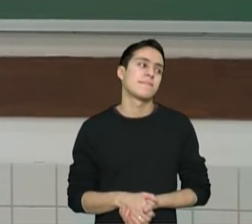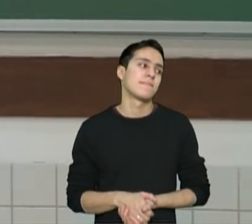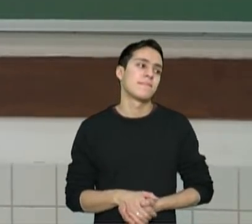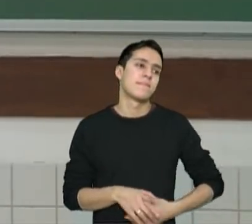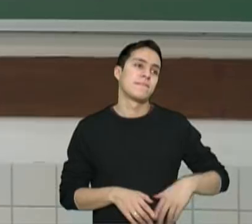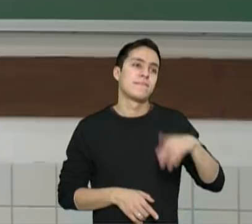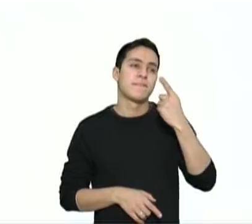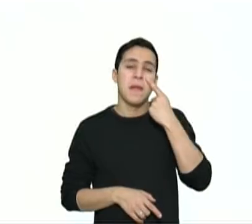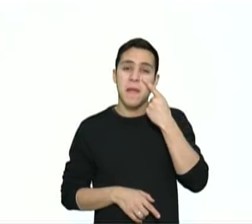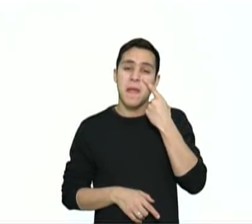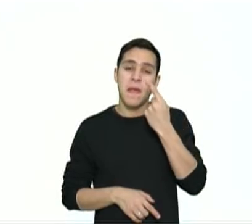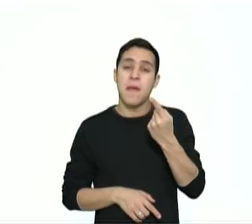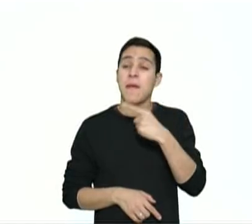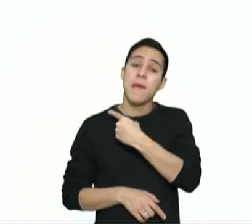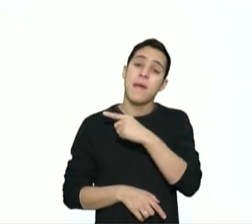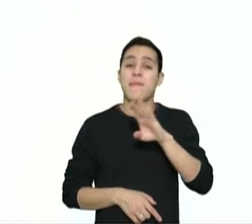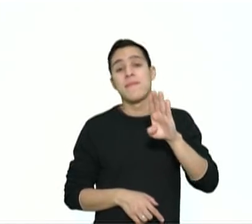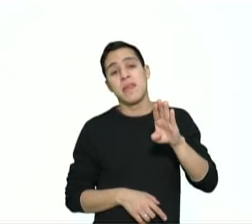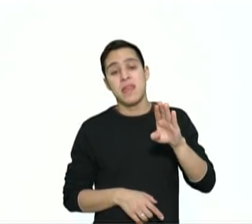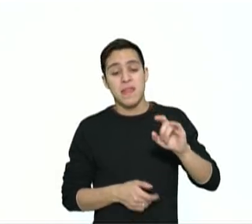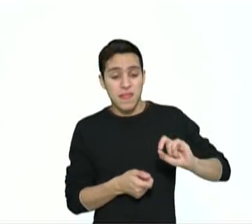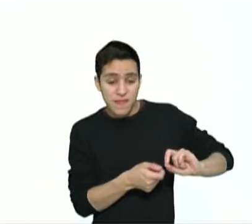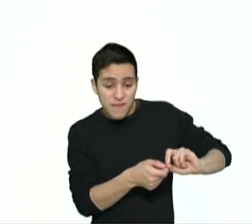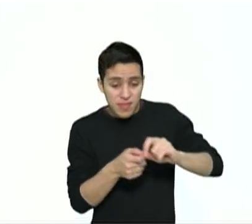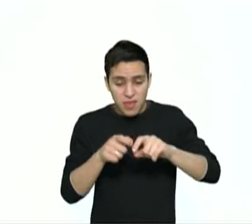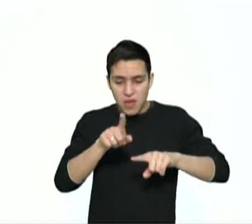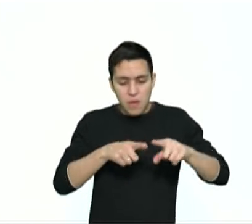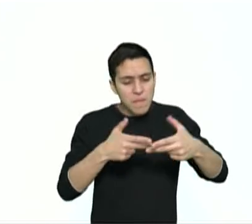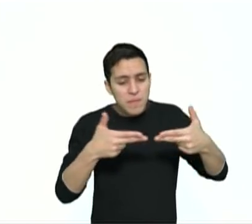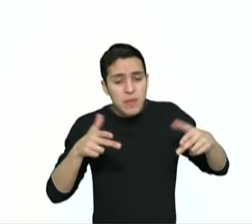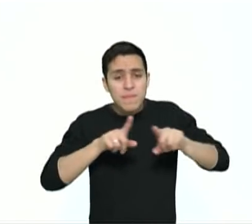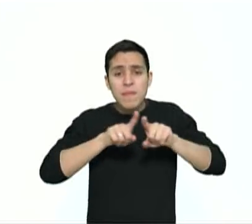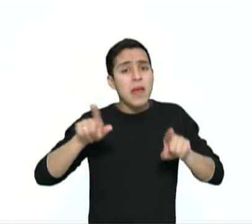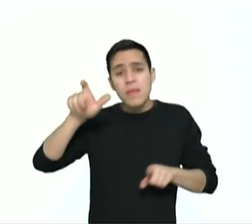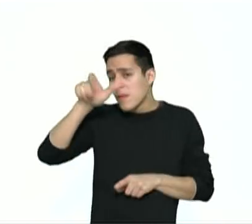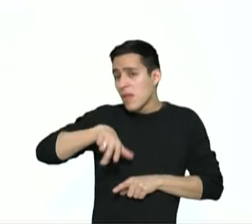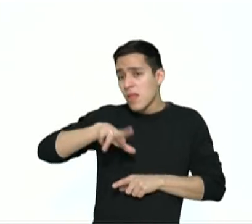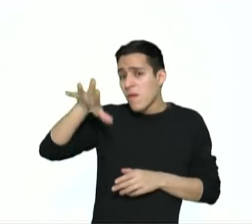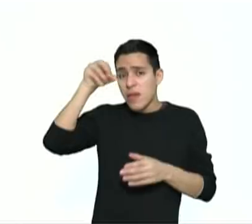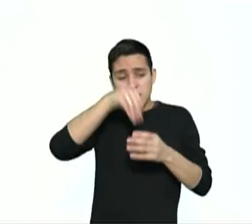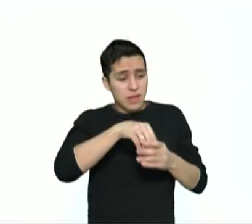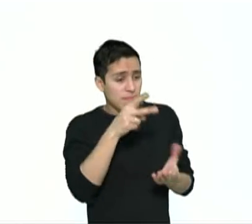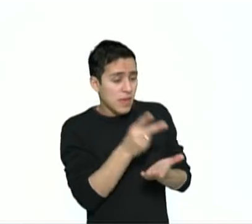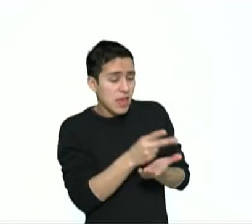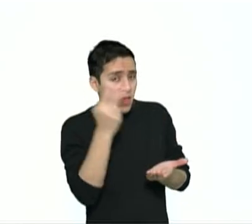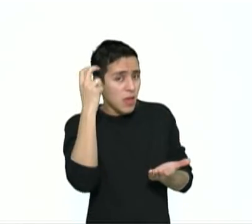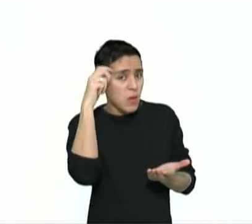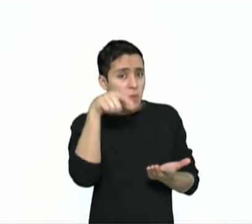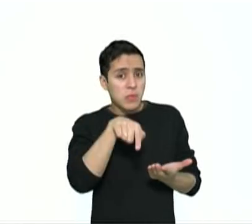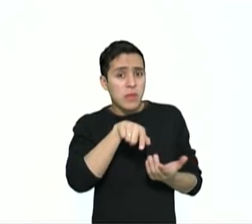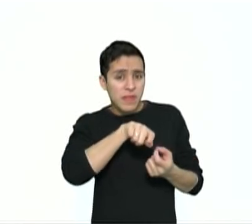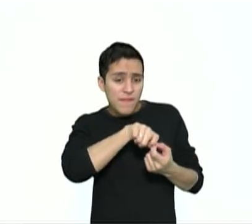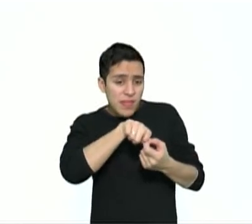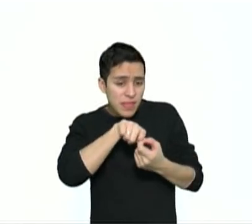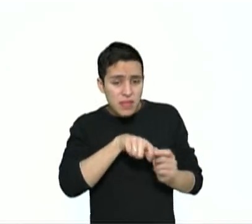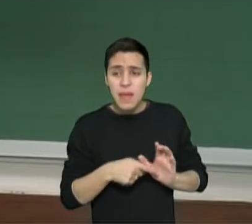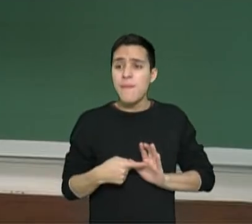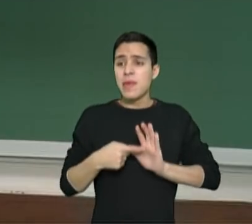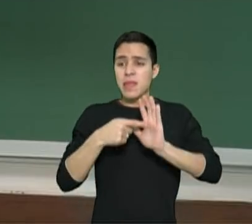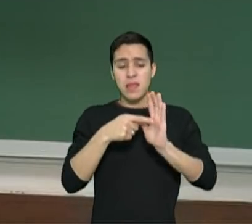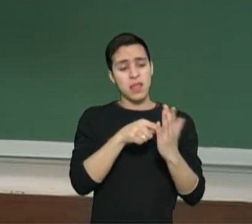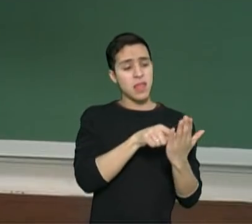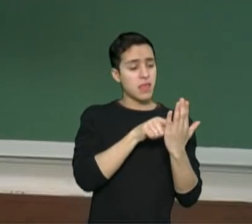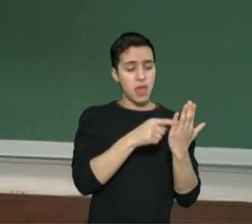Então, letra B. Produção de materiais criados por pessoas que não pertencem à mesma cultura representada, né? Então, a